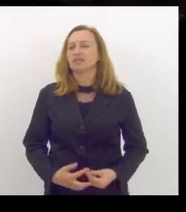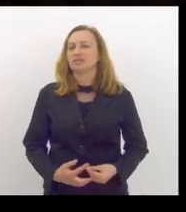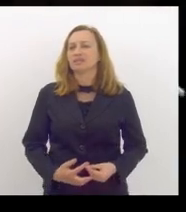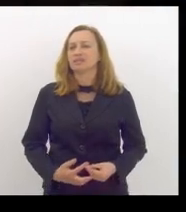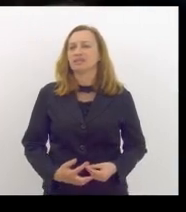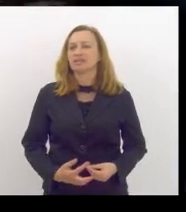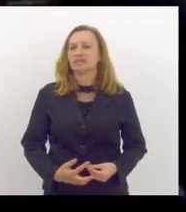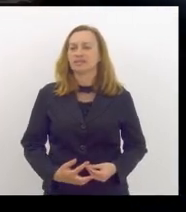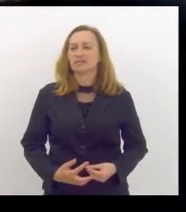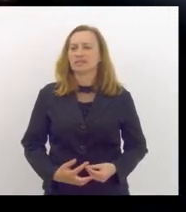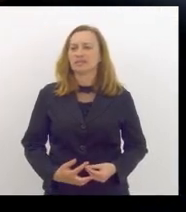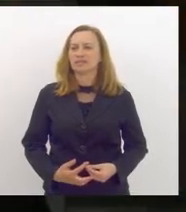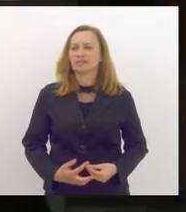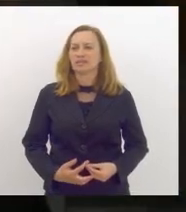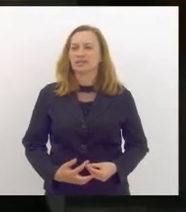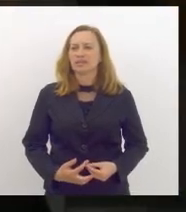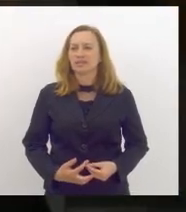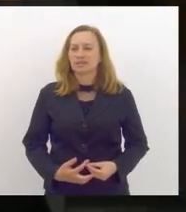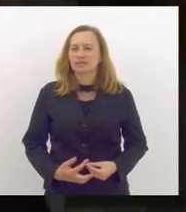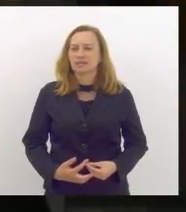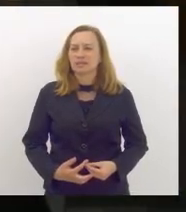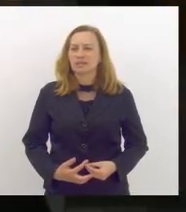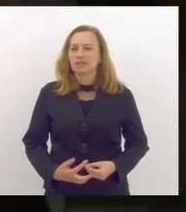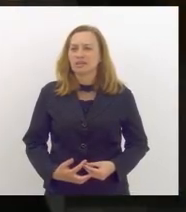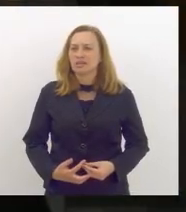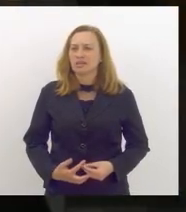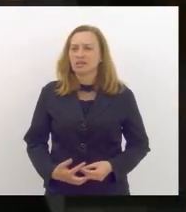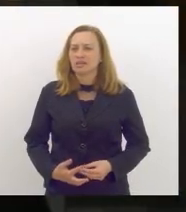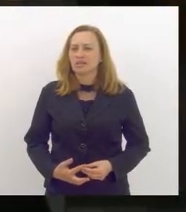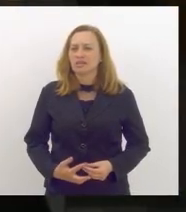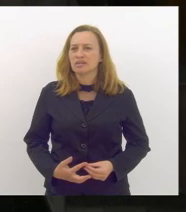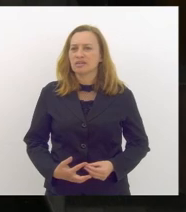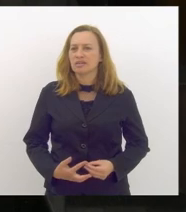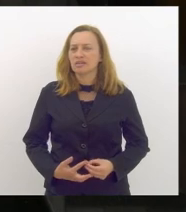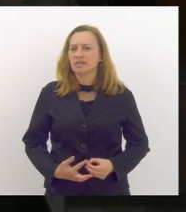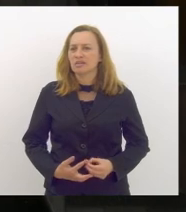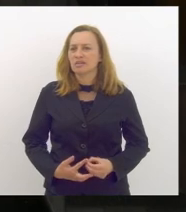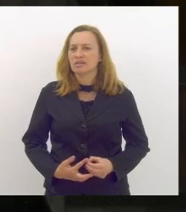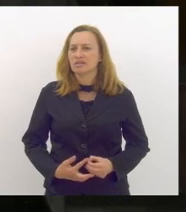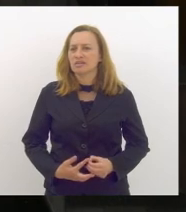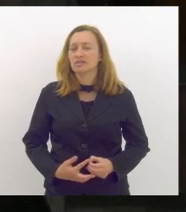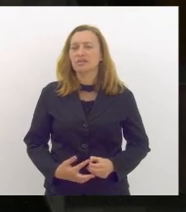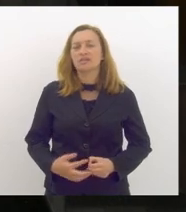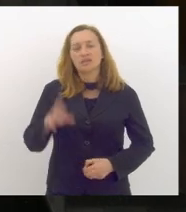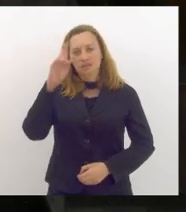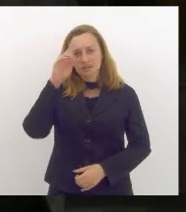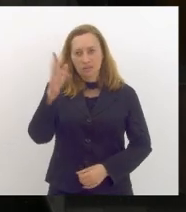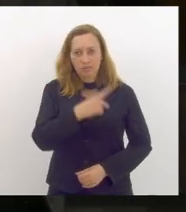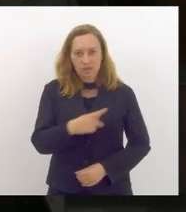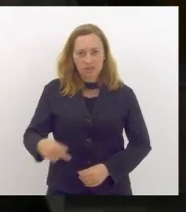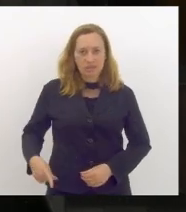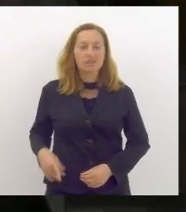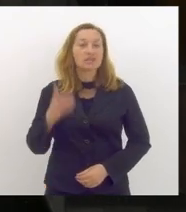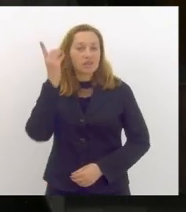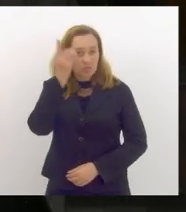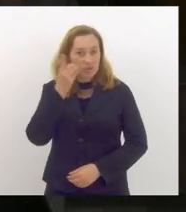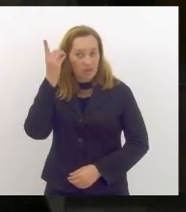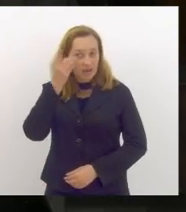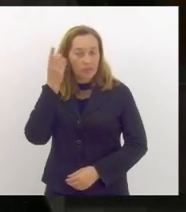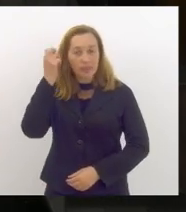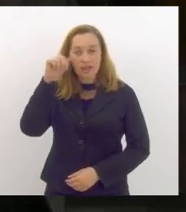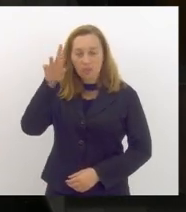E aí G1 E se eu Presidente Deputado